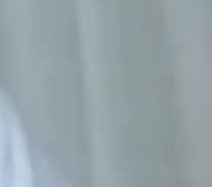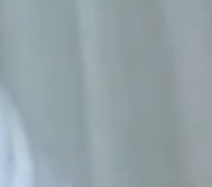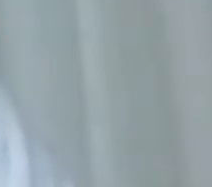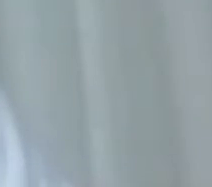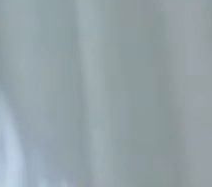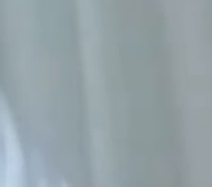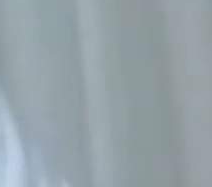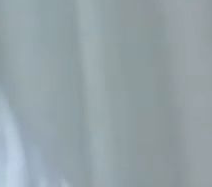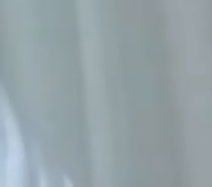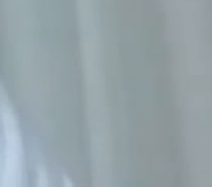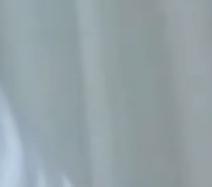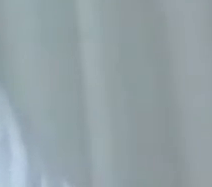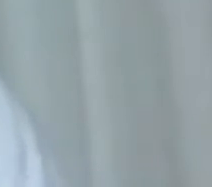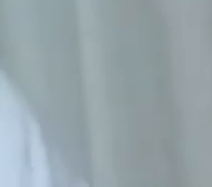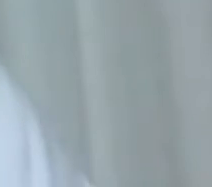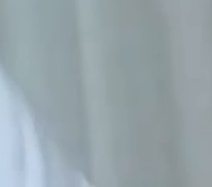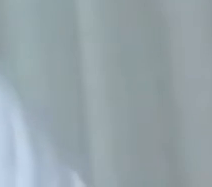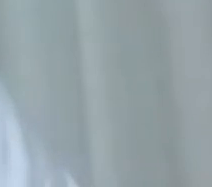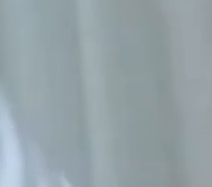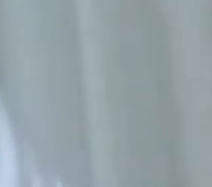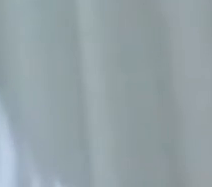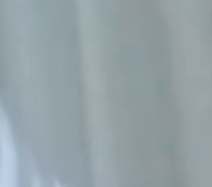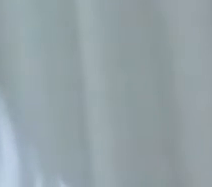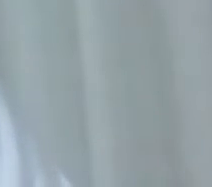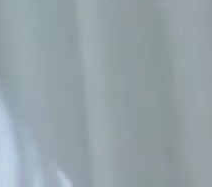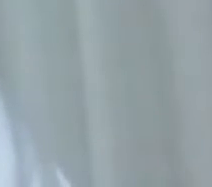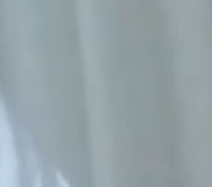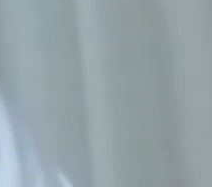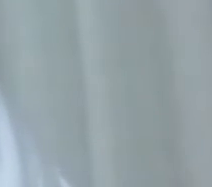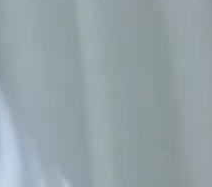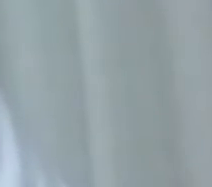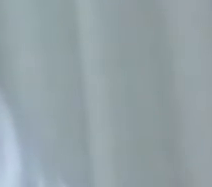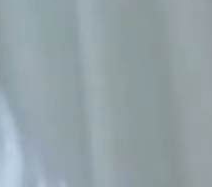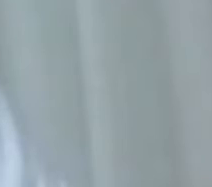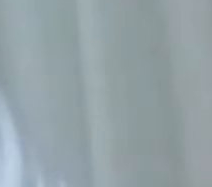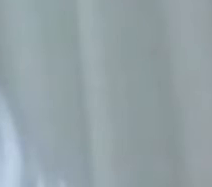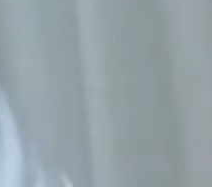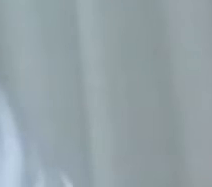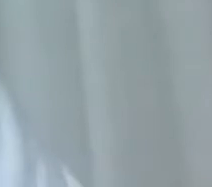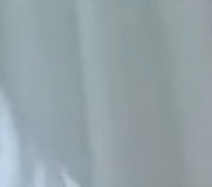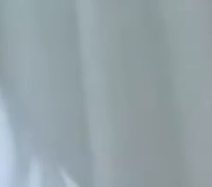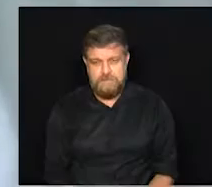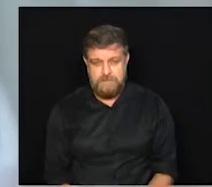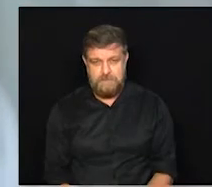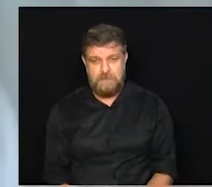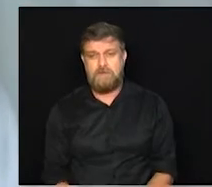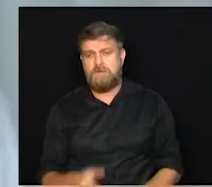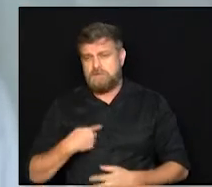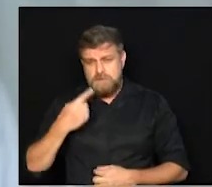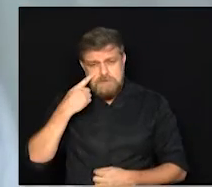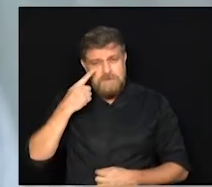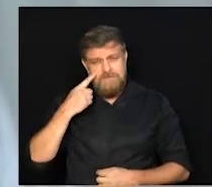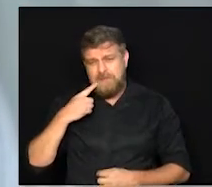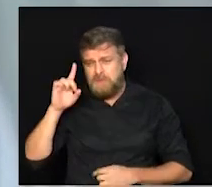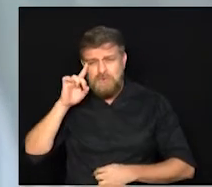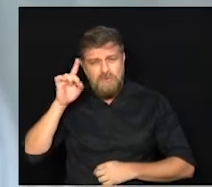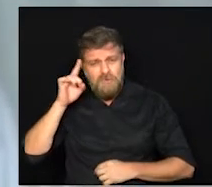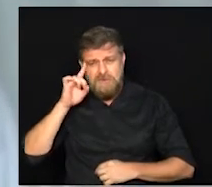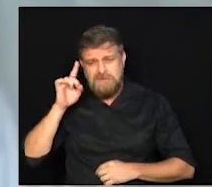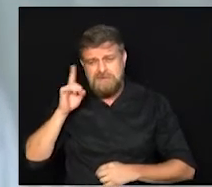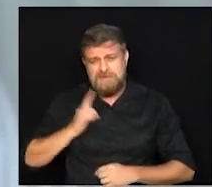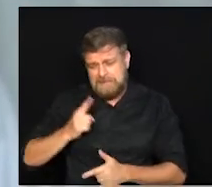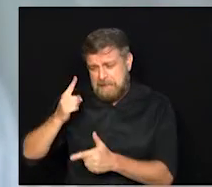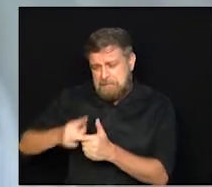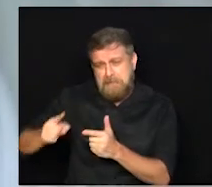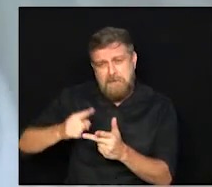de quem está sofrendo, da criança deficiente, da pessoa idosa deficiente. A gente vê casos todos os dias. Então, é